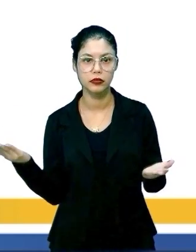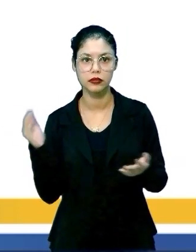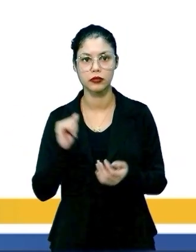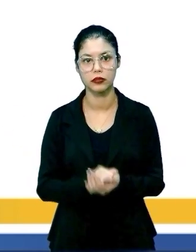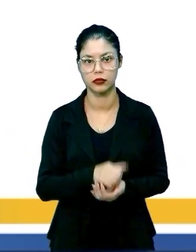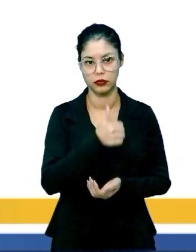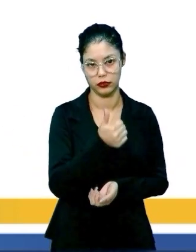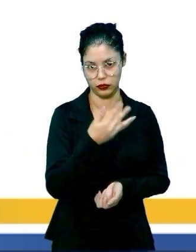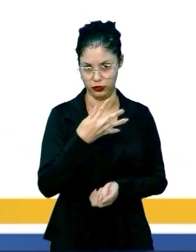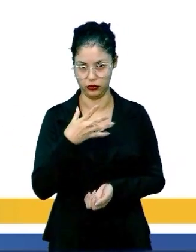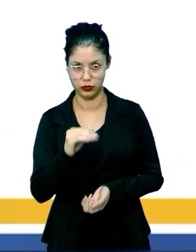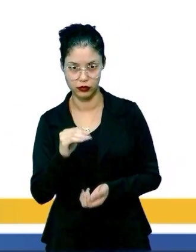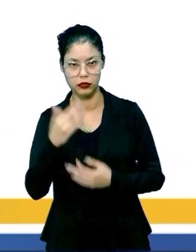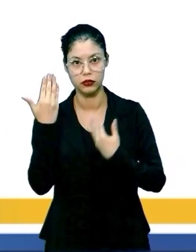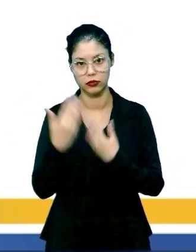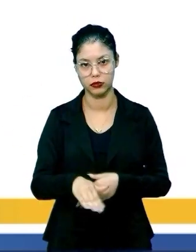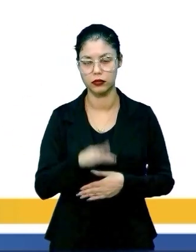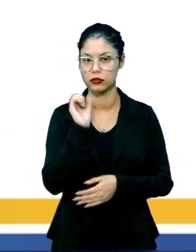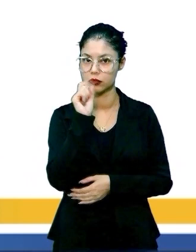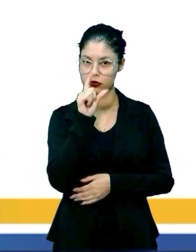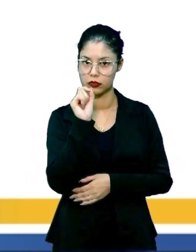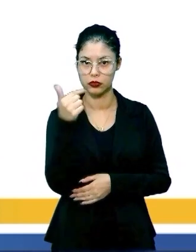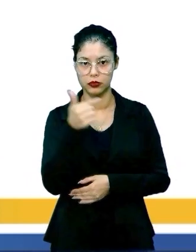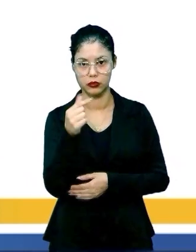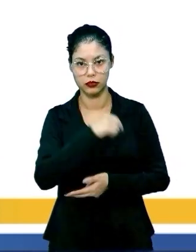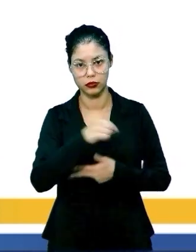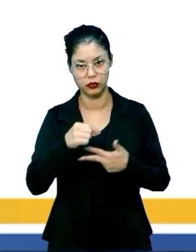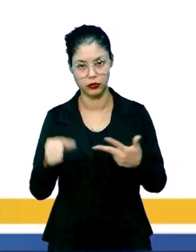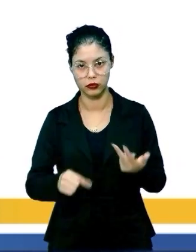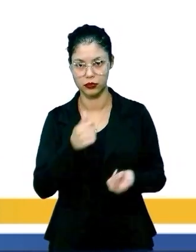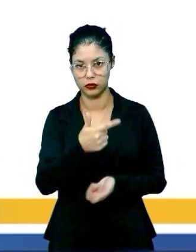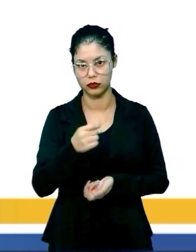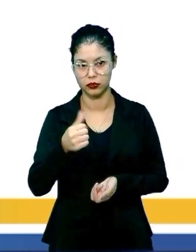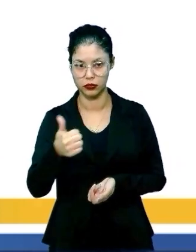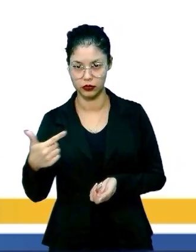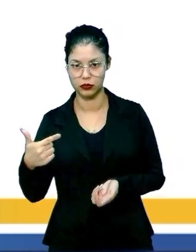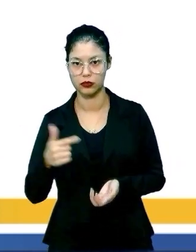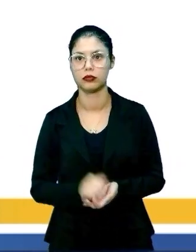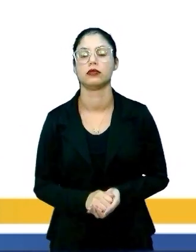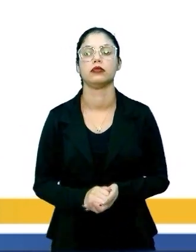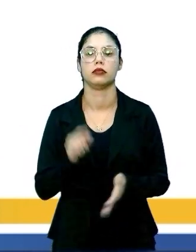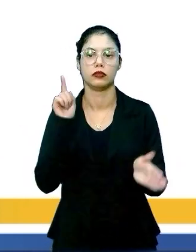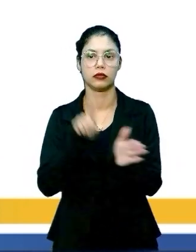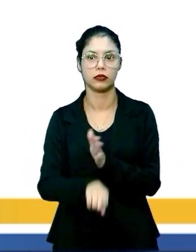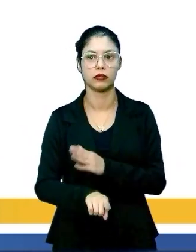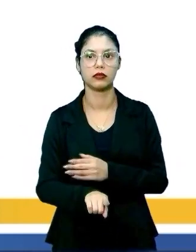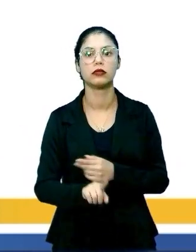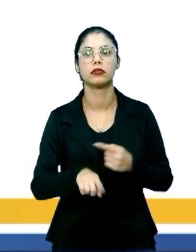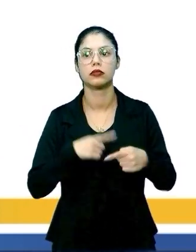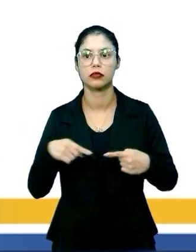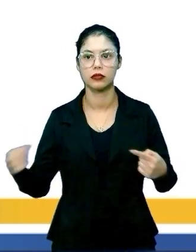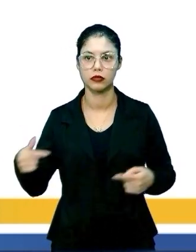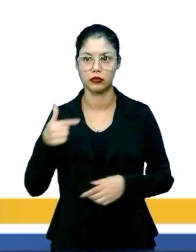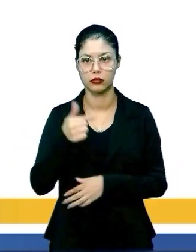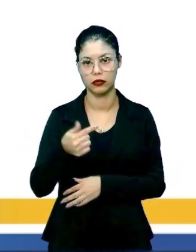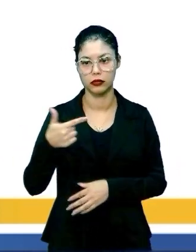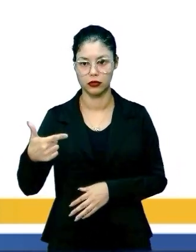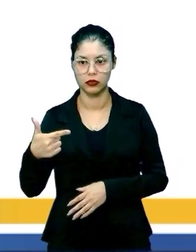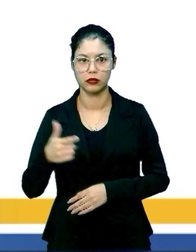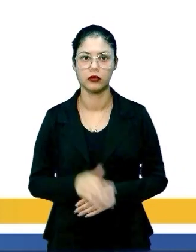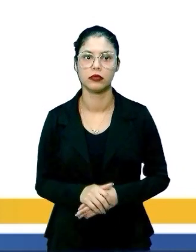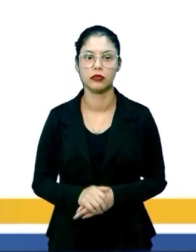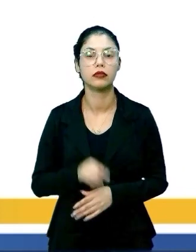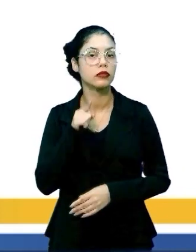Questão 140 da prova azul do segundo dia do Enem 2012. Essa questão está no livro do Aprova Enem, na página